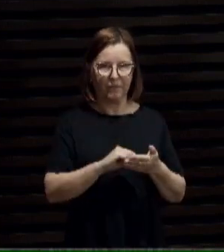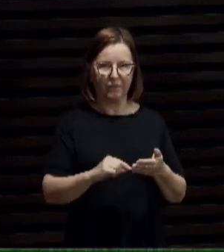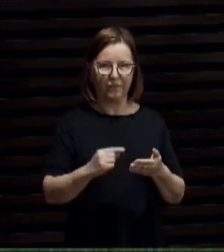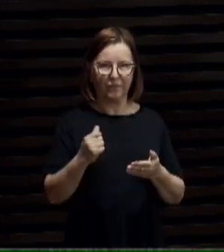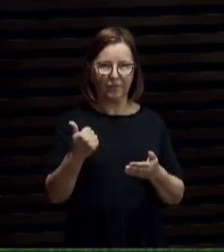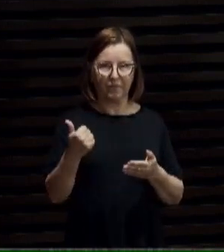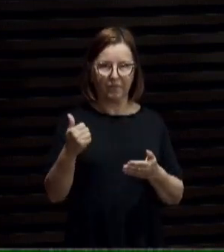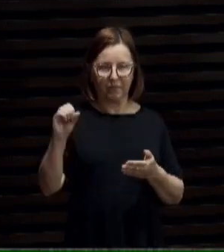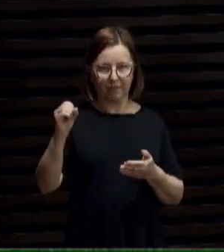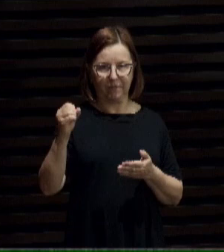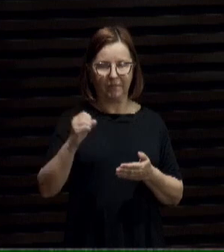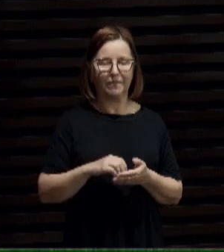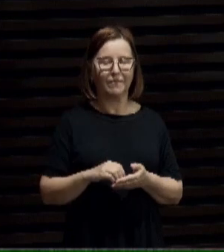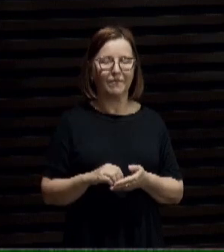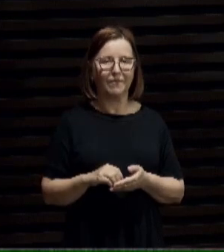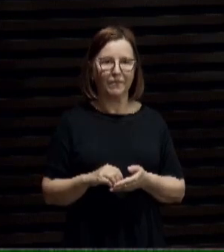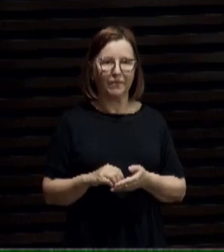tudo muito acoplado.